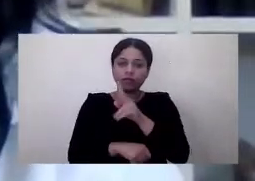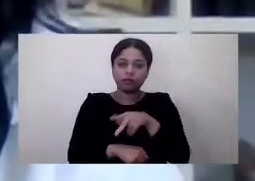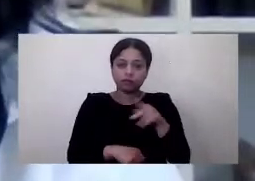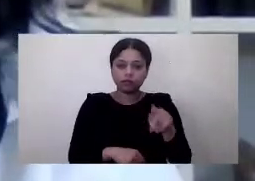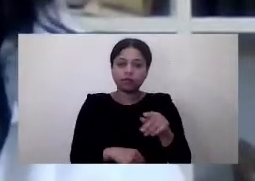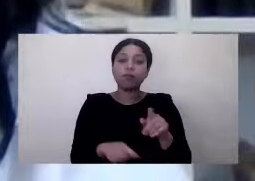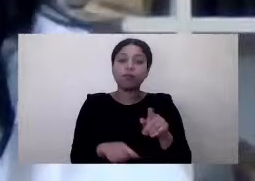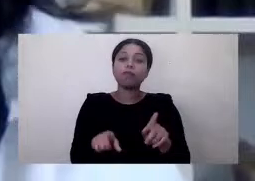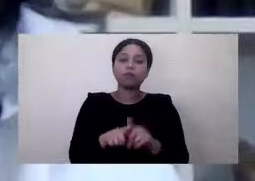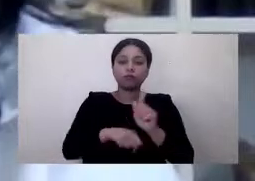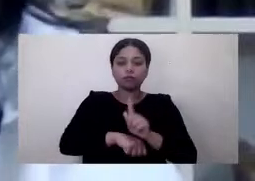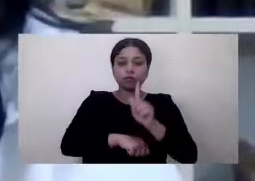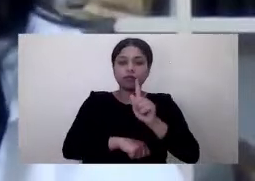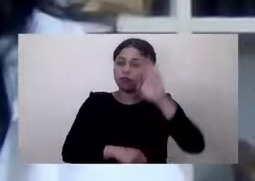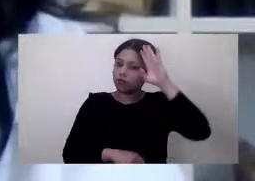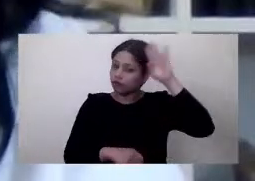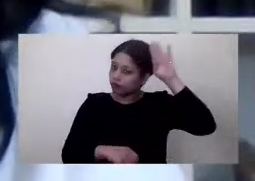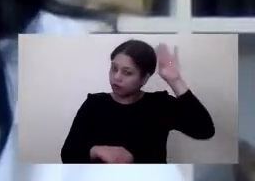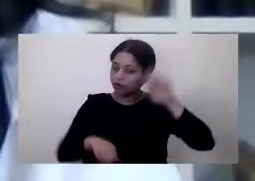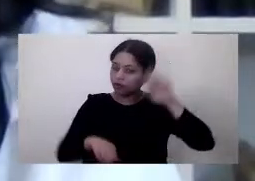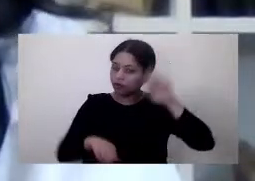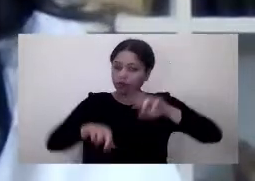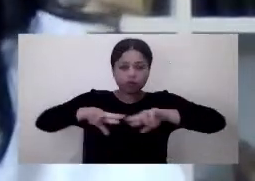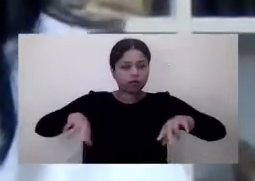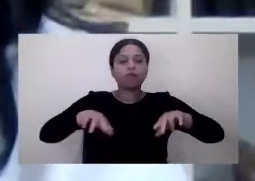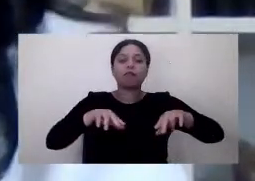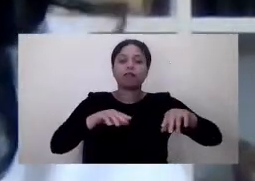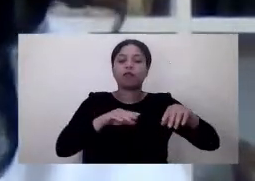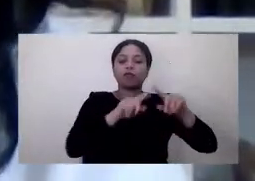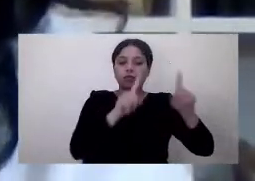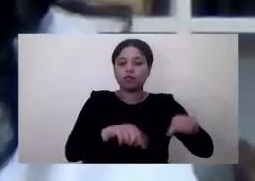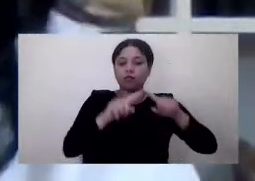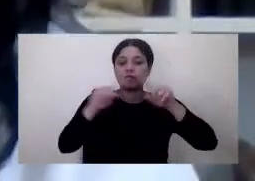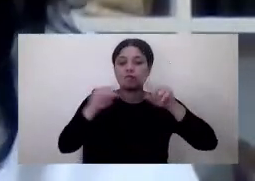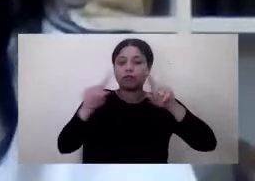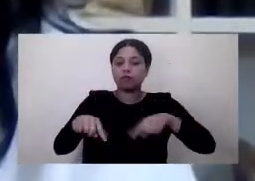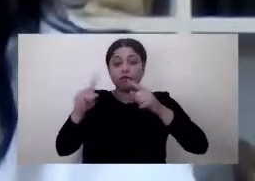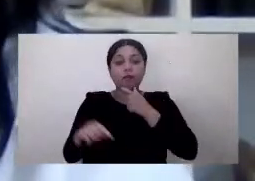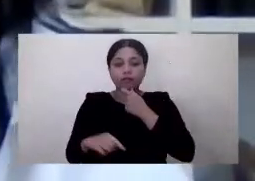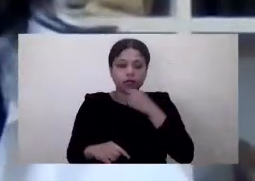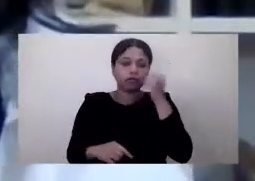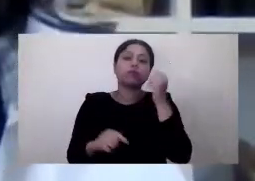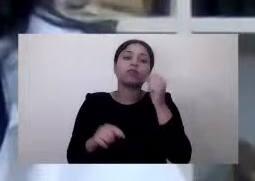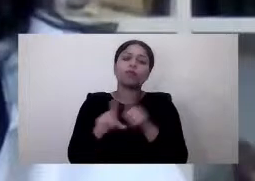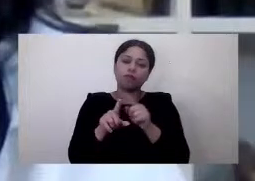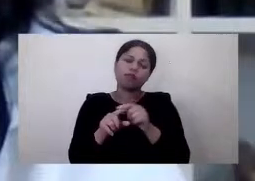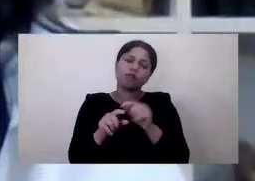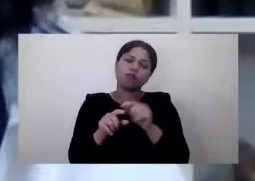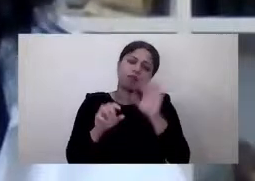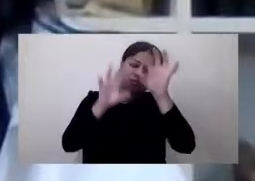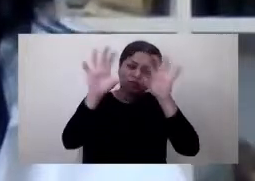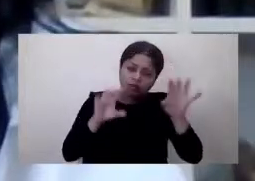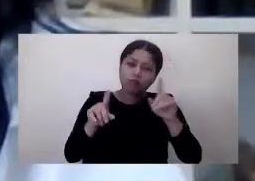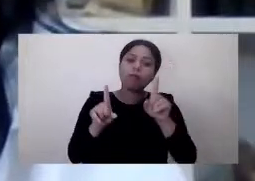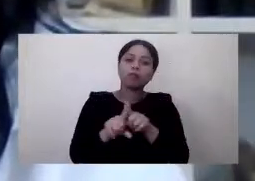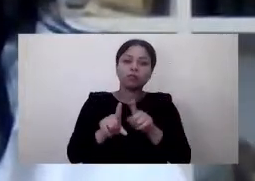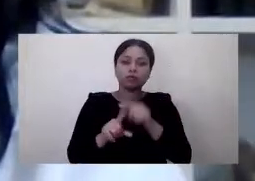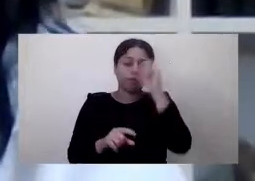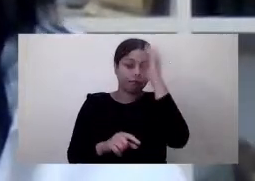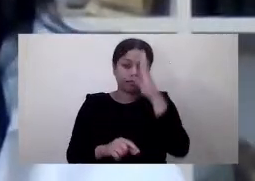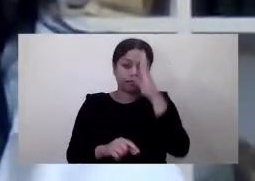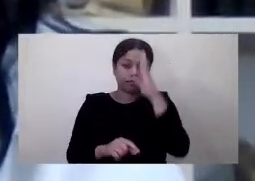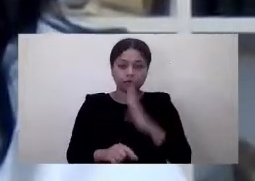acadêmica de vários programas de inglês, incluindo projetos nacionais e regionais para apoiar refugiados no acesso ao